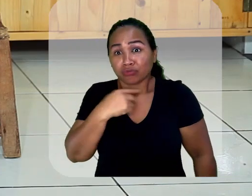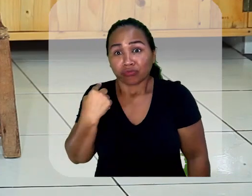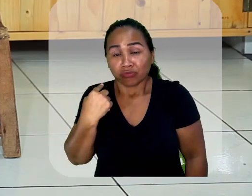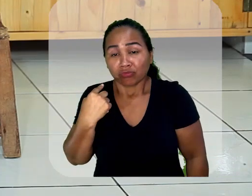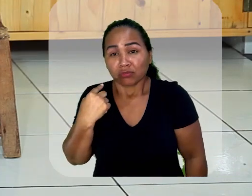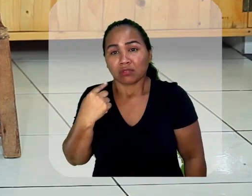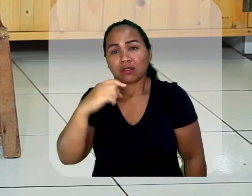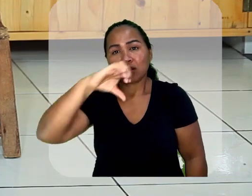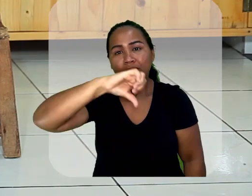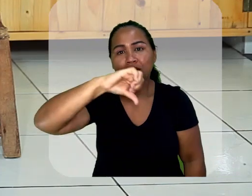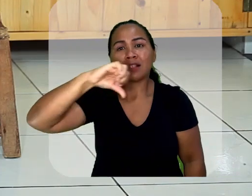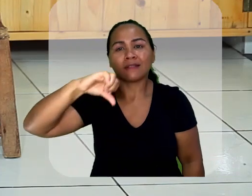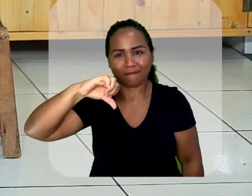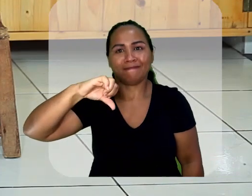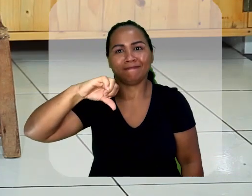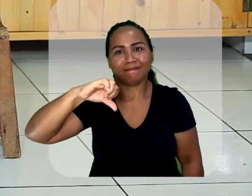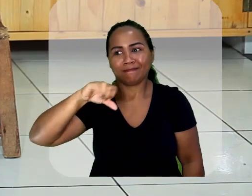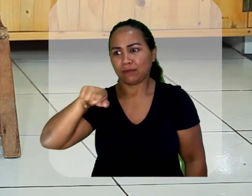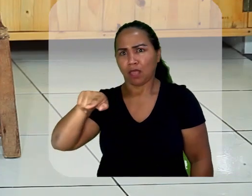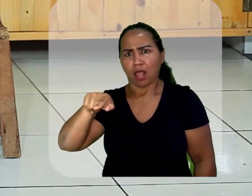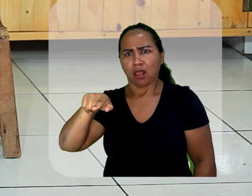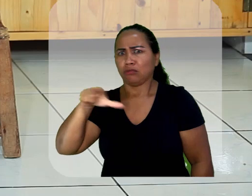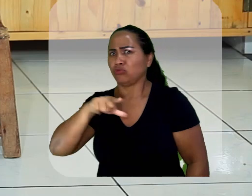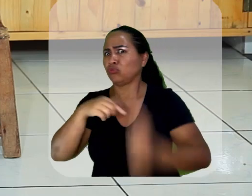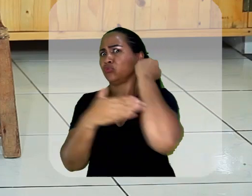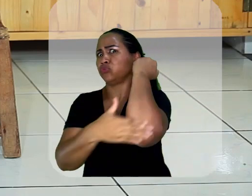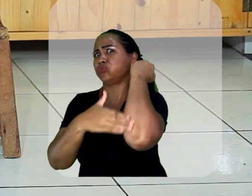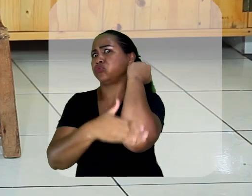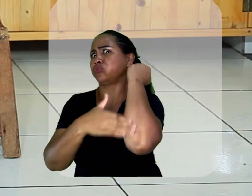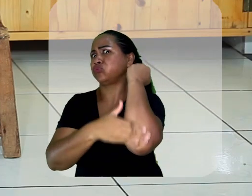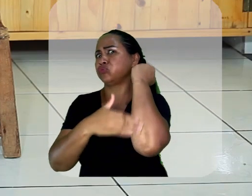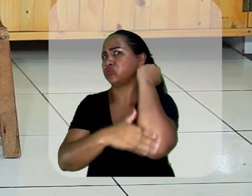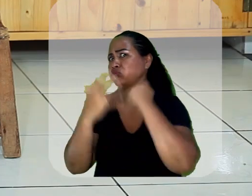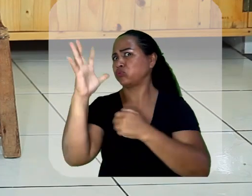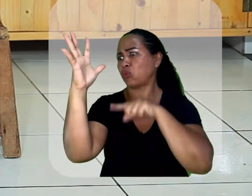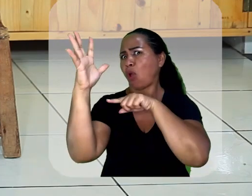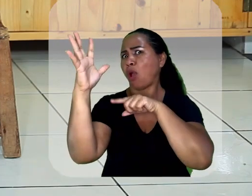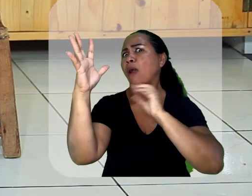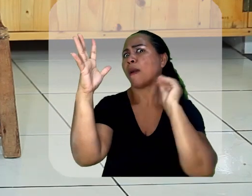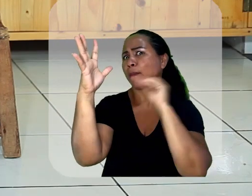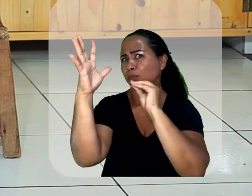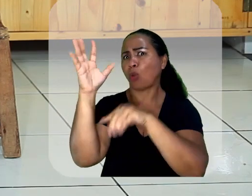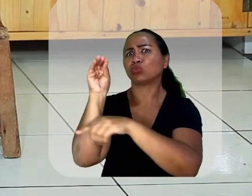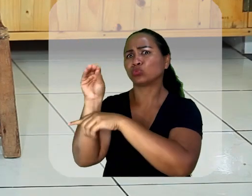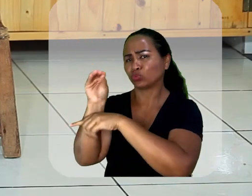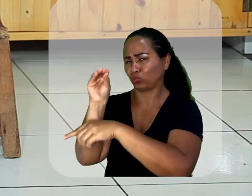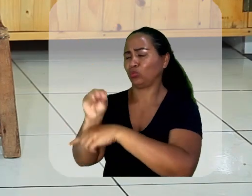não permitia que ninguém sequer tirasse uma lapa do pé de sucupira sem